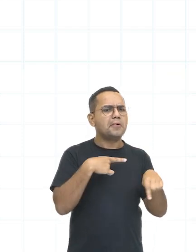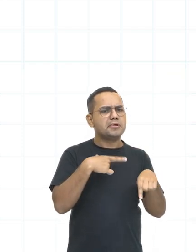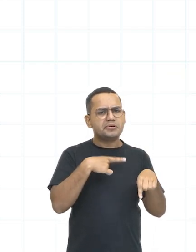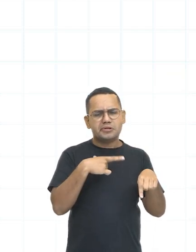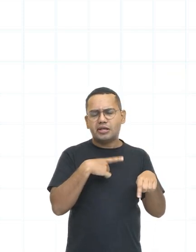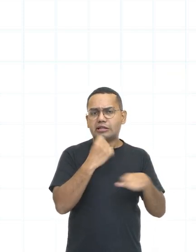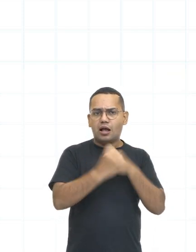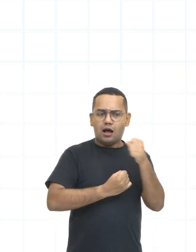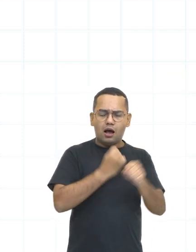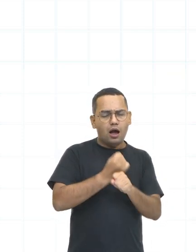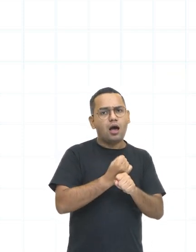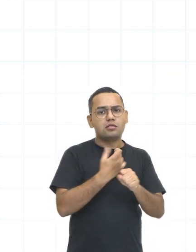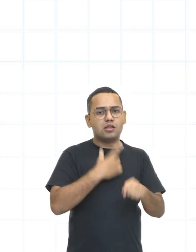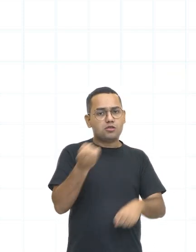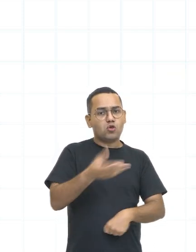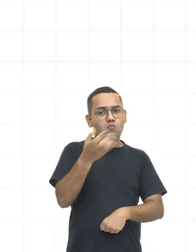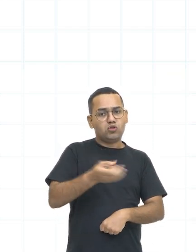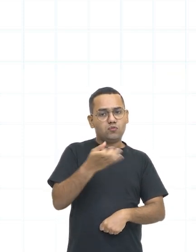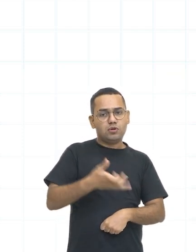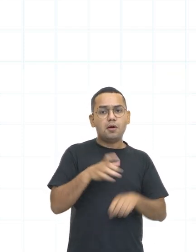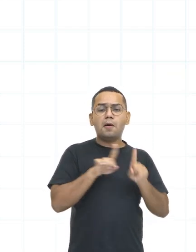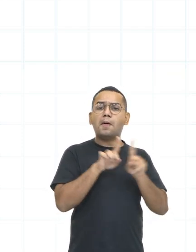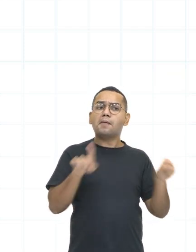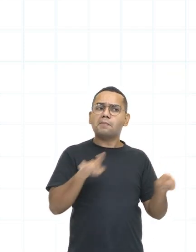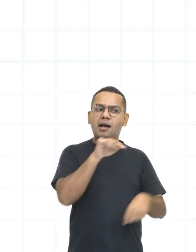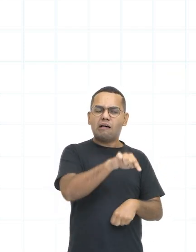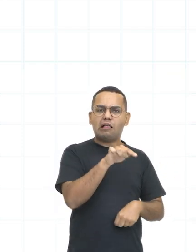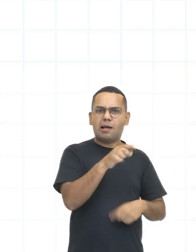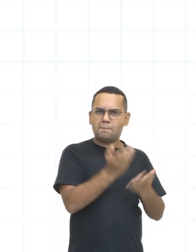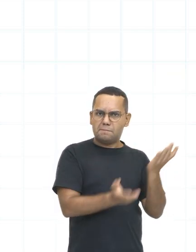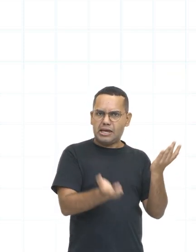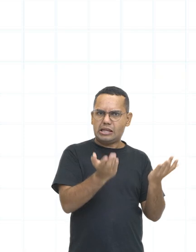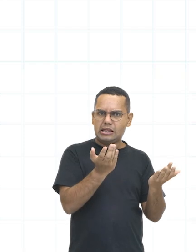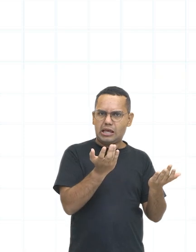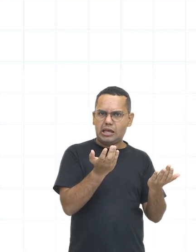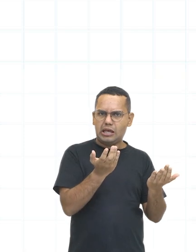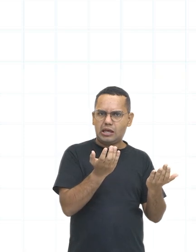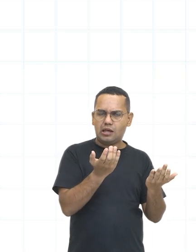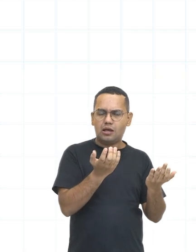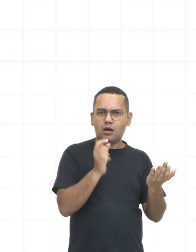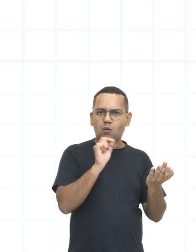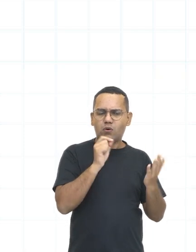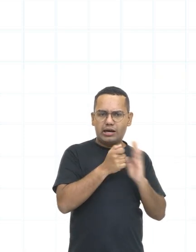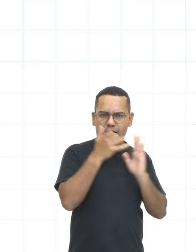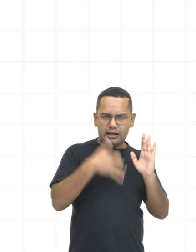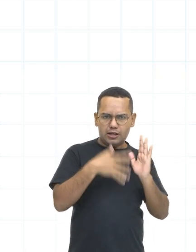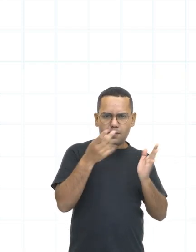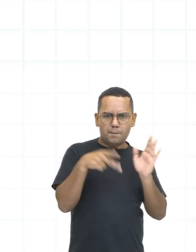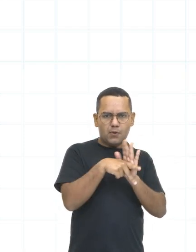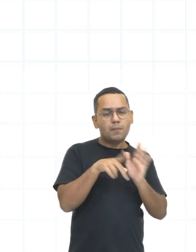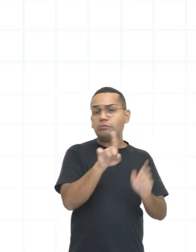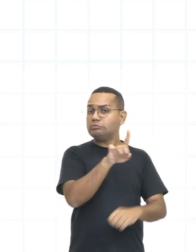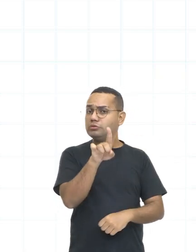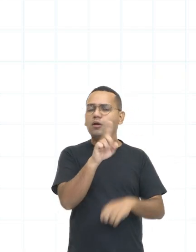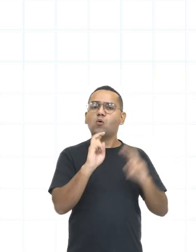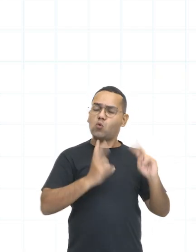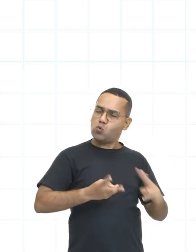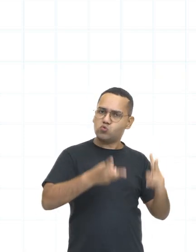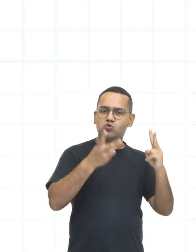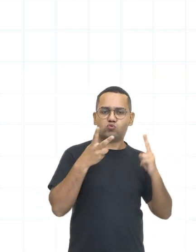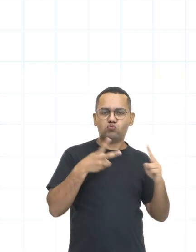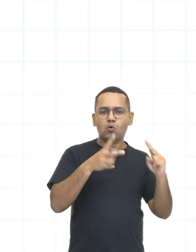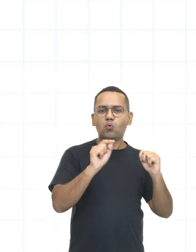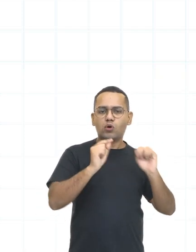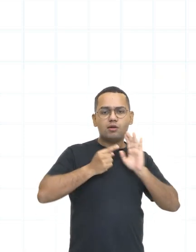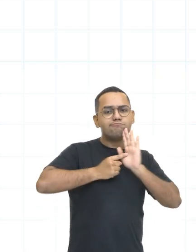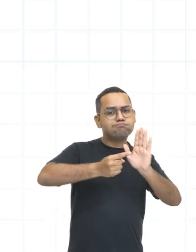anualmente, porém o rap não perdeu sua essência de denunciar as injustiças vividas pelos pobres